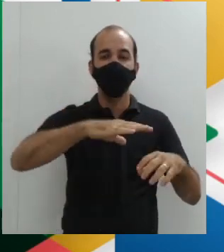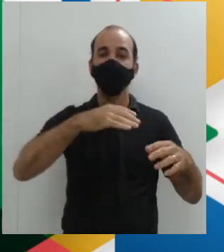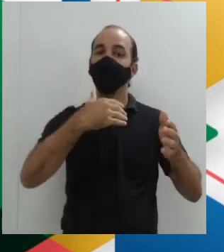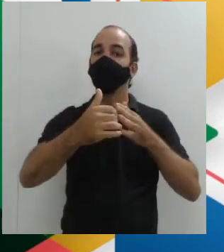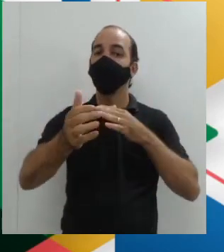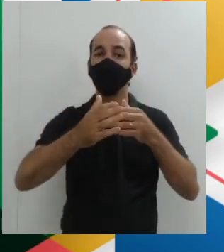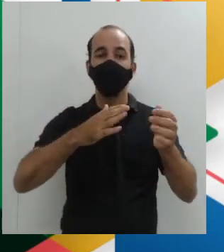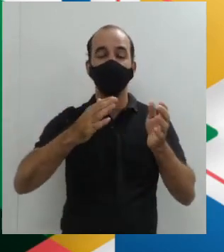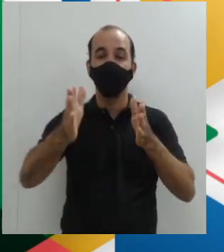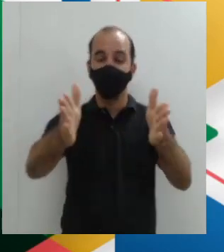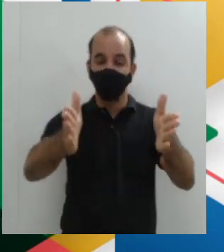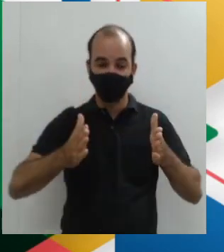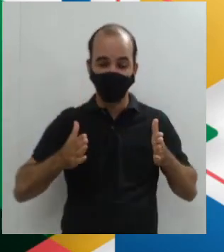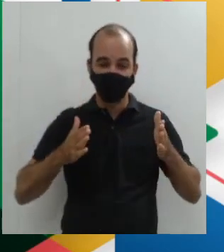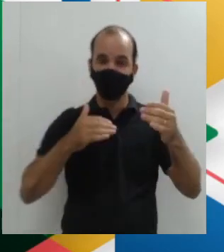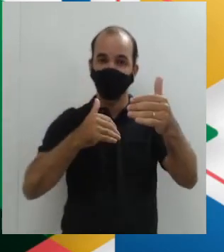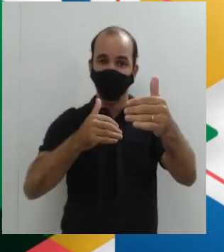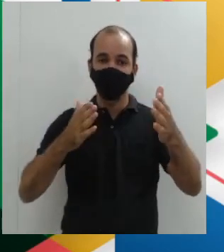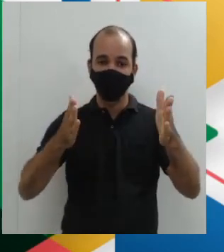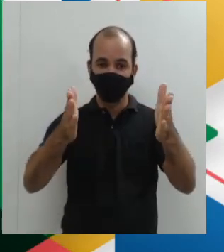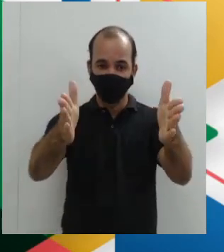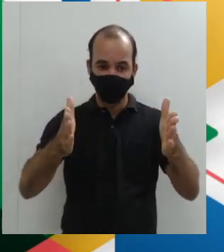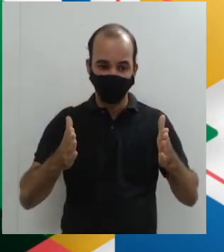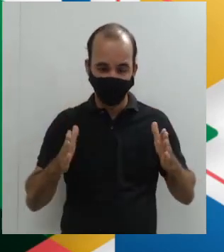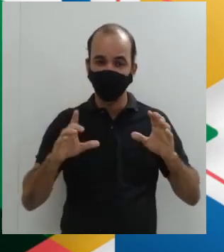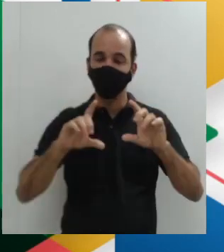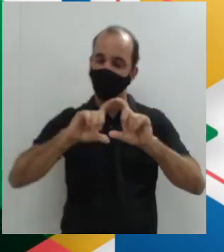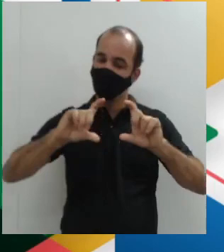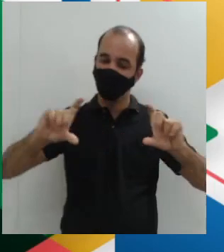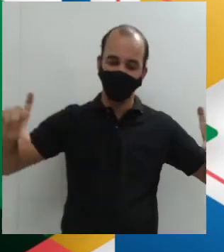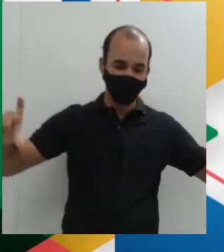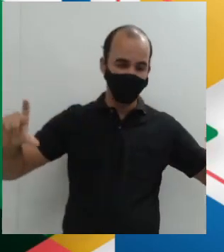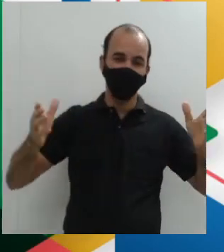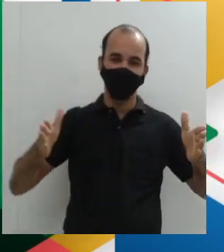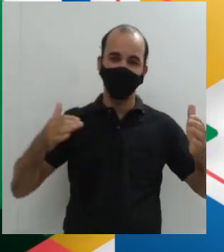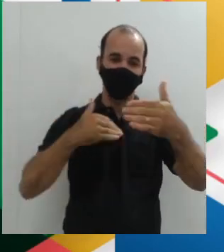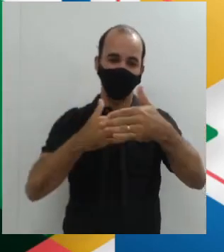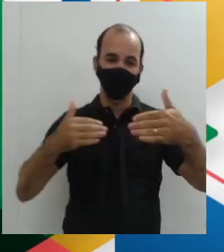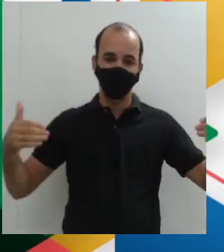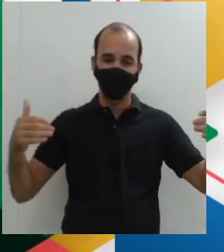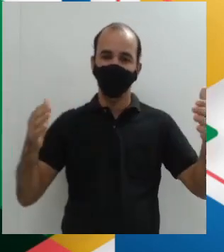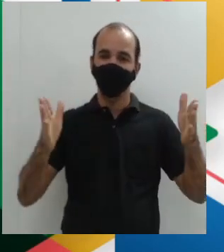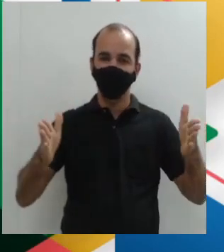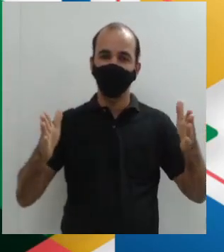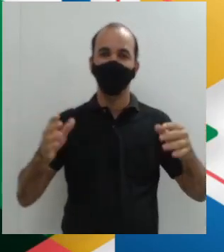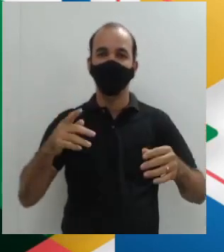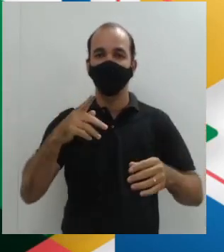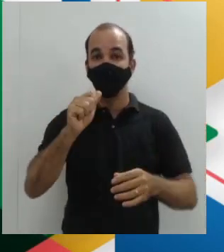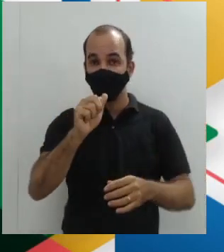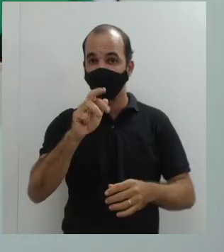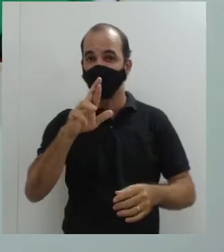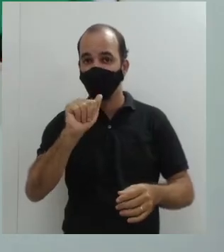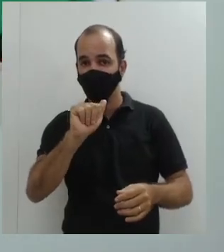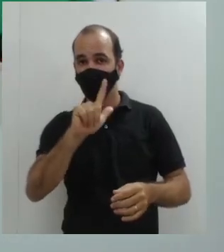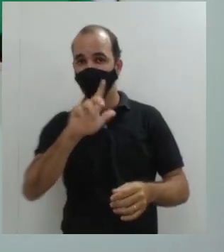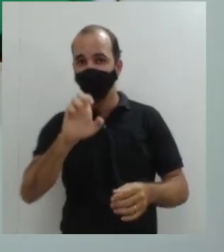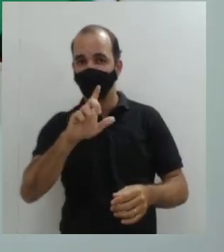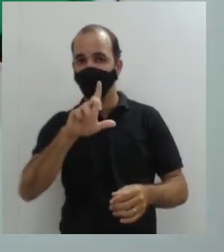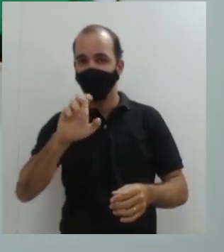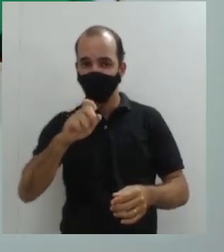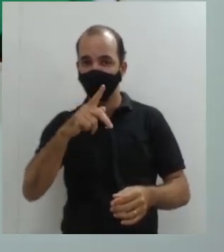de paralelepípedo. Robertão da transmissão, Robertão da transmissão. Show de bola, Robertão. A gente